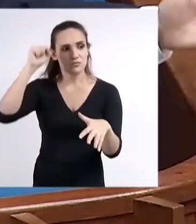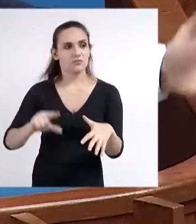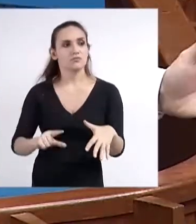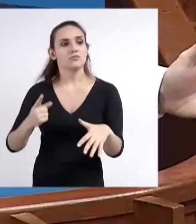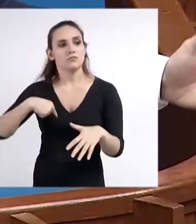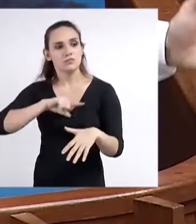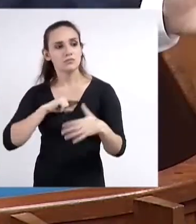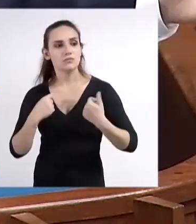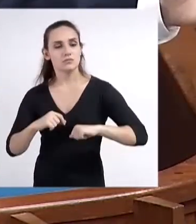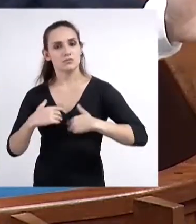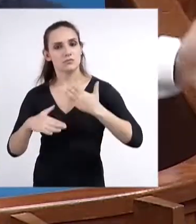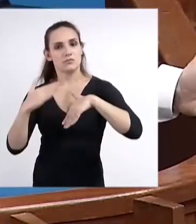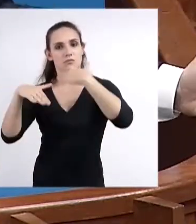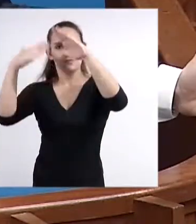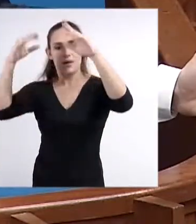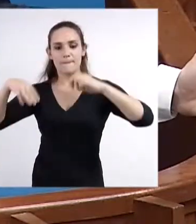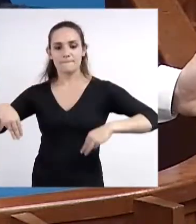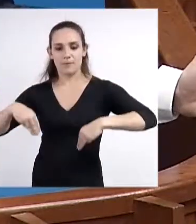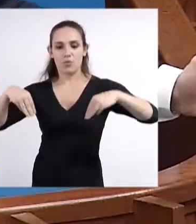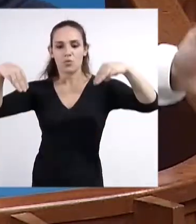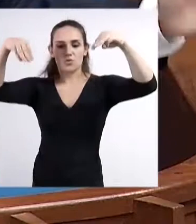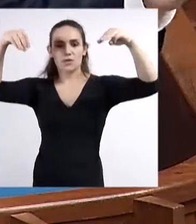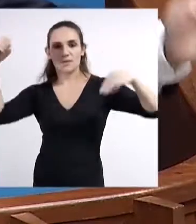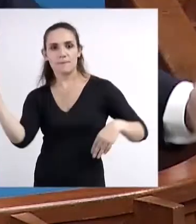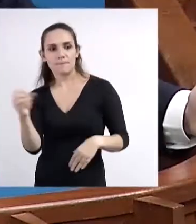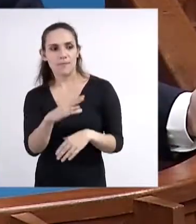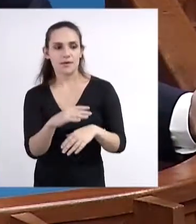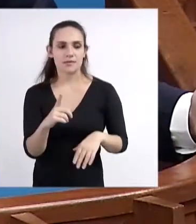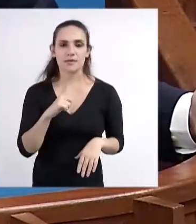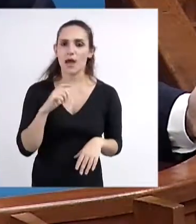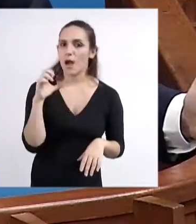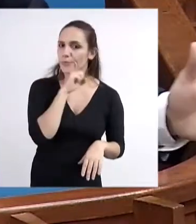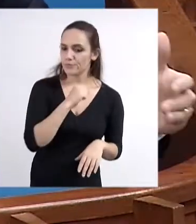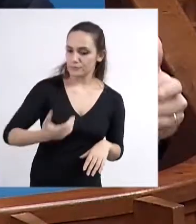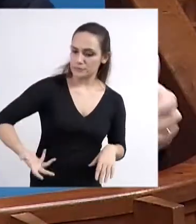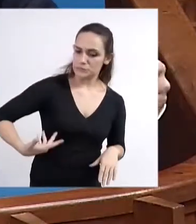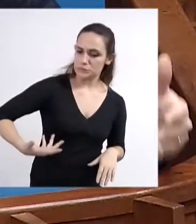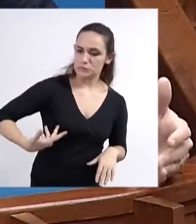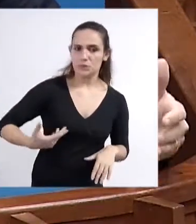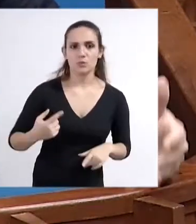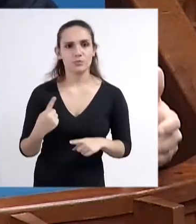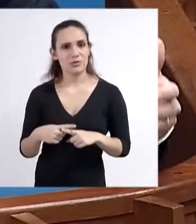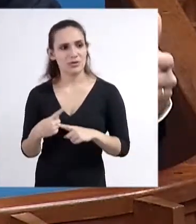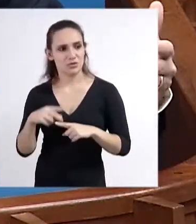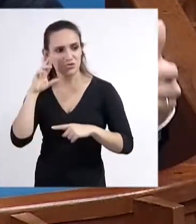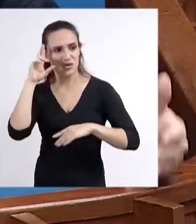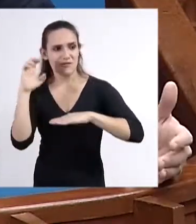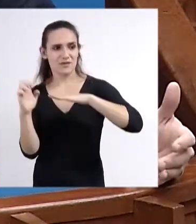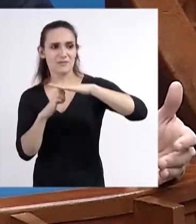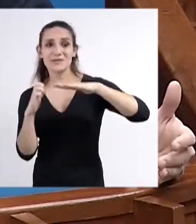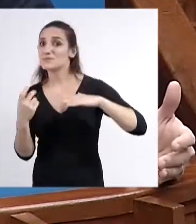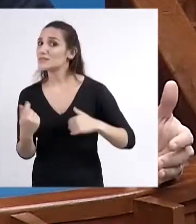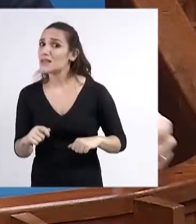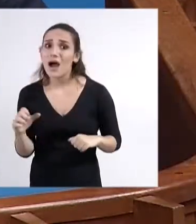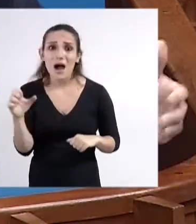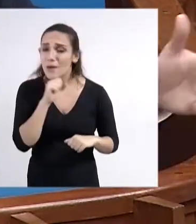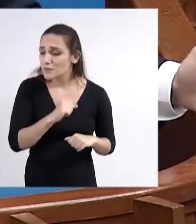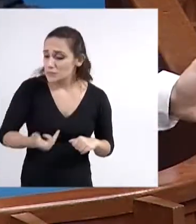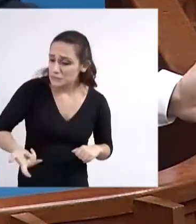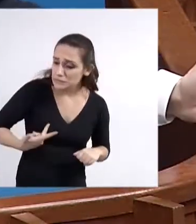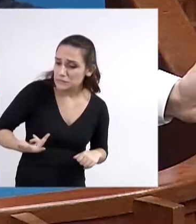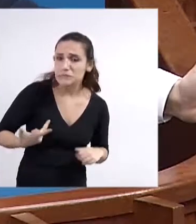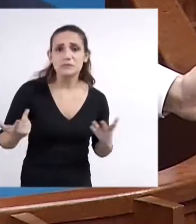precisamos avançar, nos modernizar, ser ágeis, porque o empresário precisa para ontem,